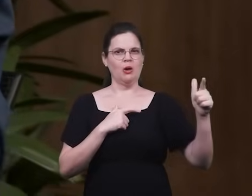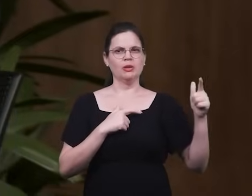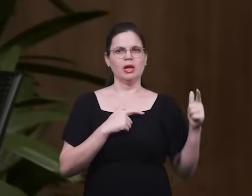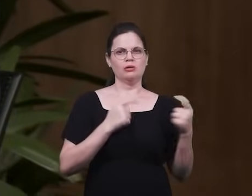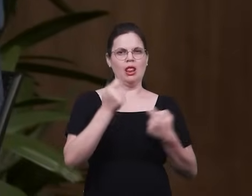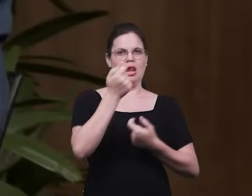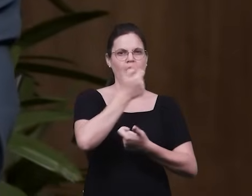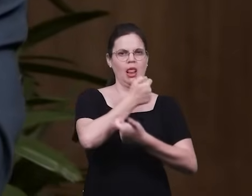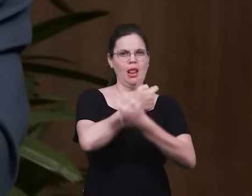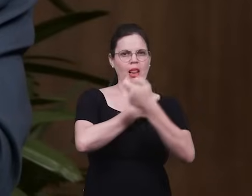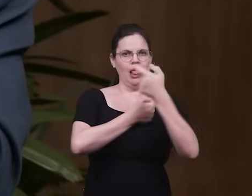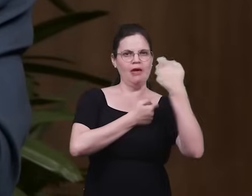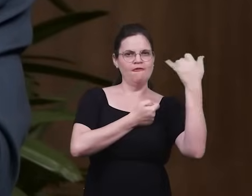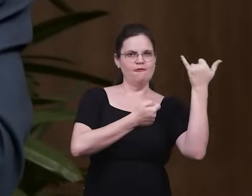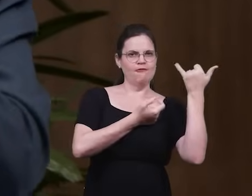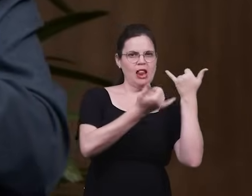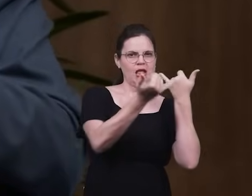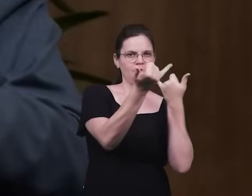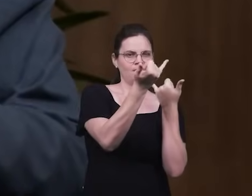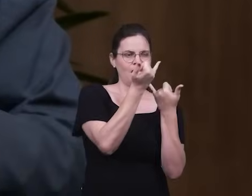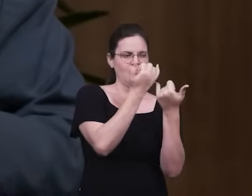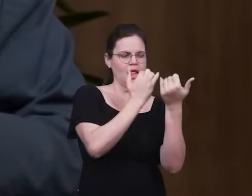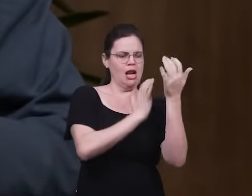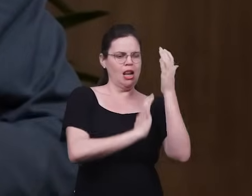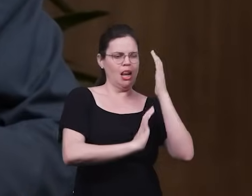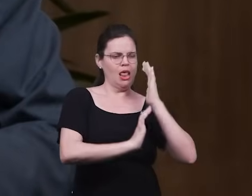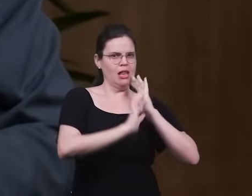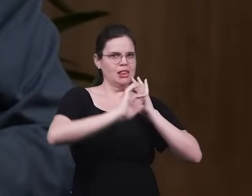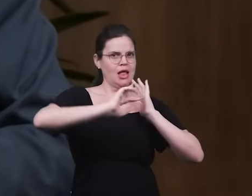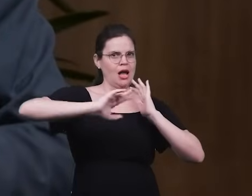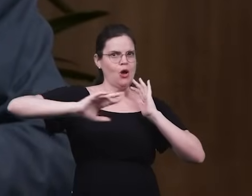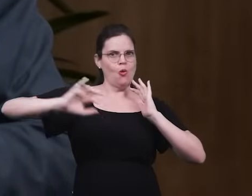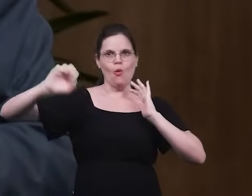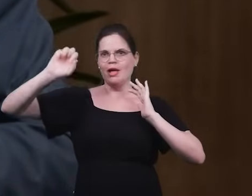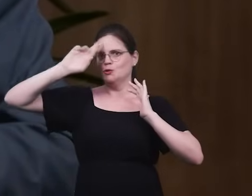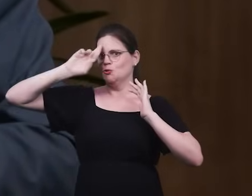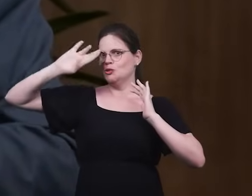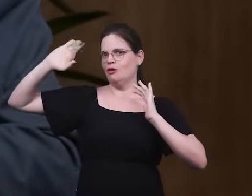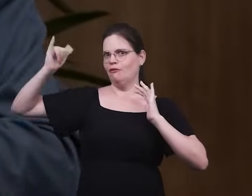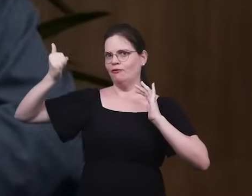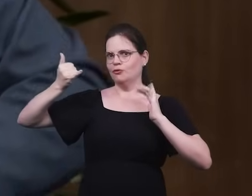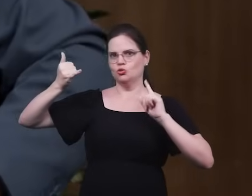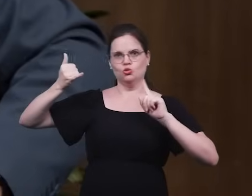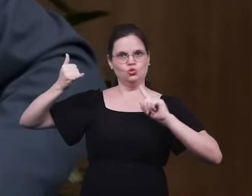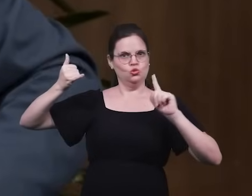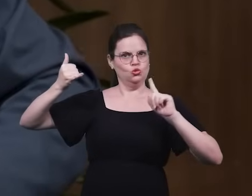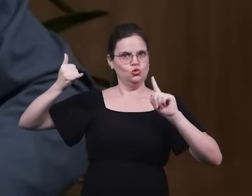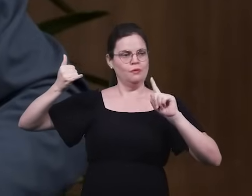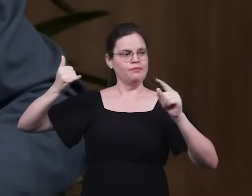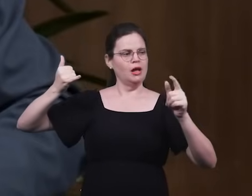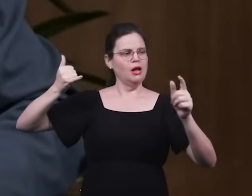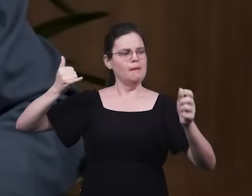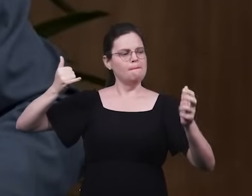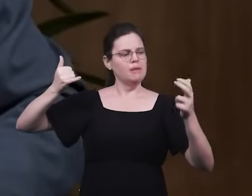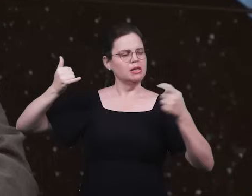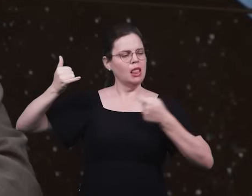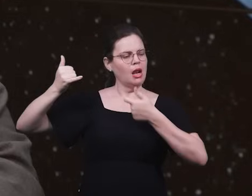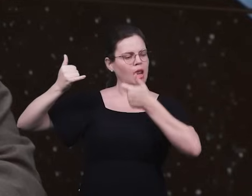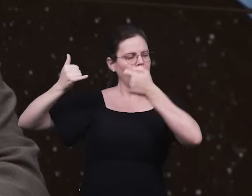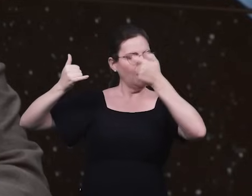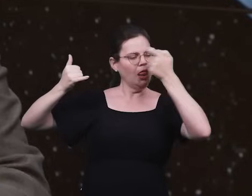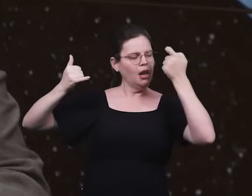aqui essas vozes que não são a do Senhor podem levar o homem